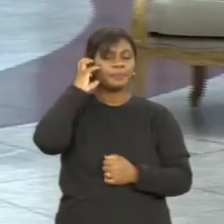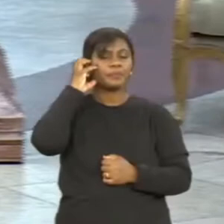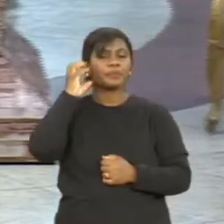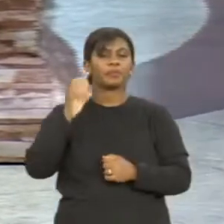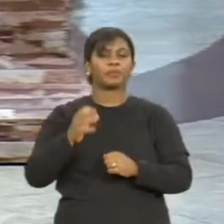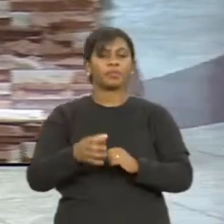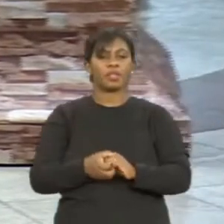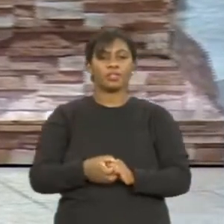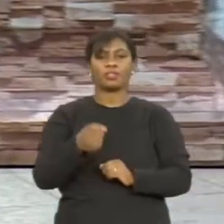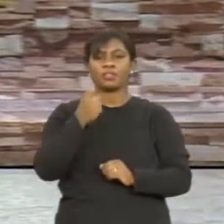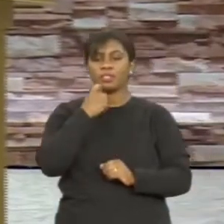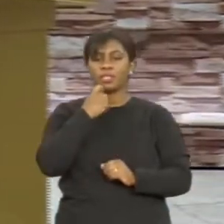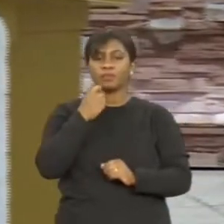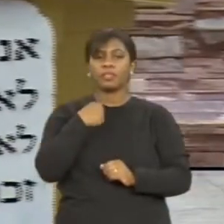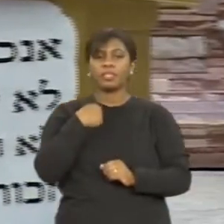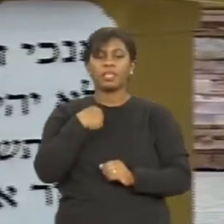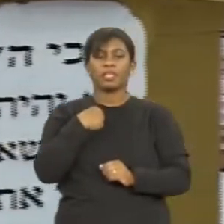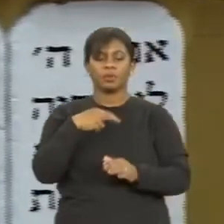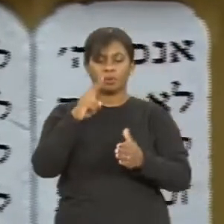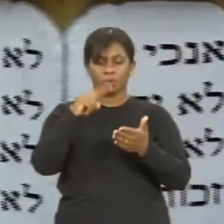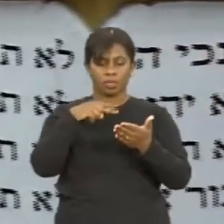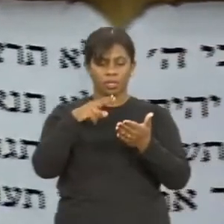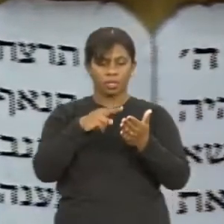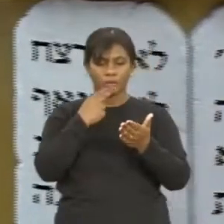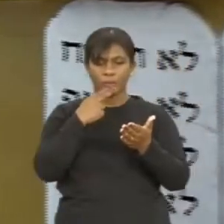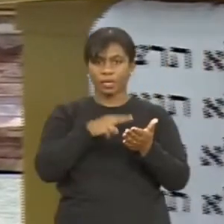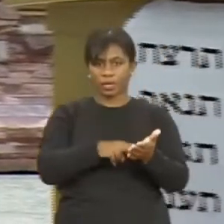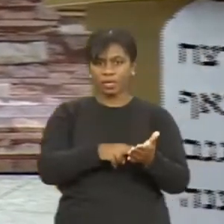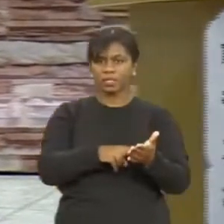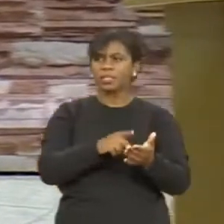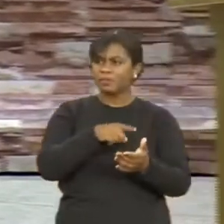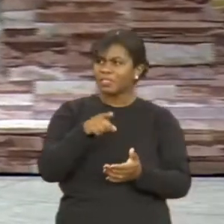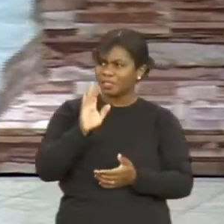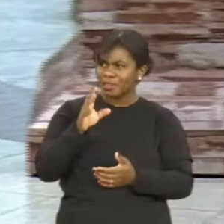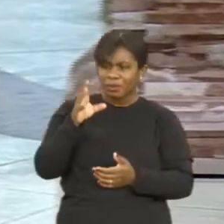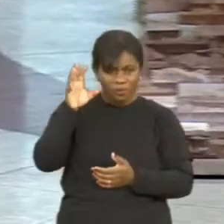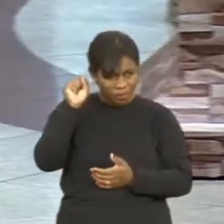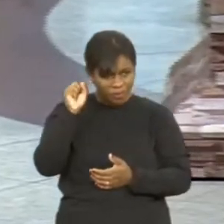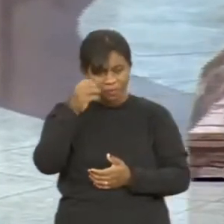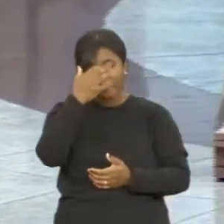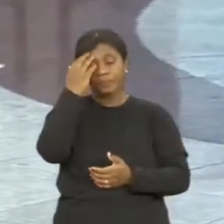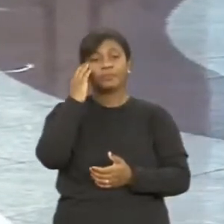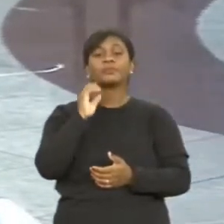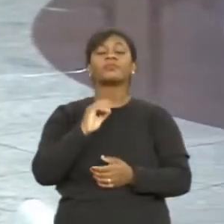dia de sexta-feira eu leio a carta. Quem já ouviu esse programa? E às vezes nós